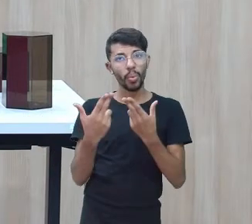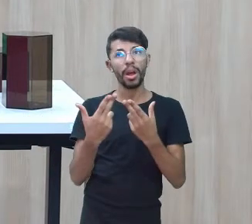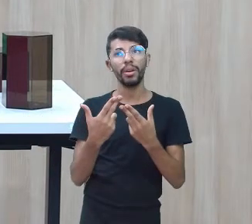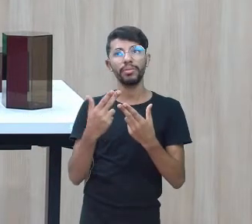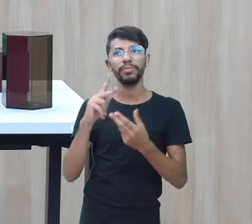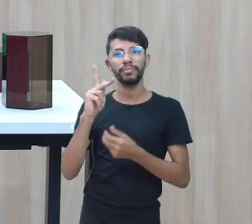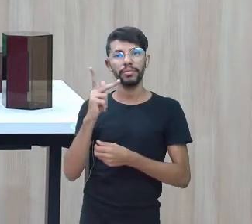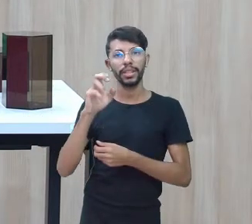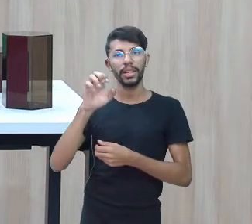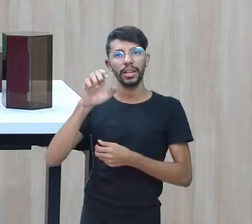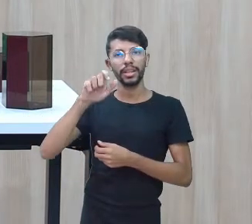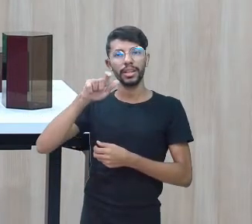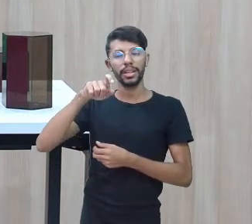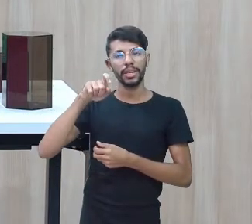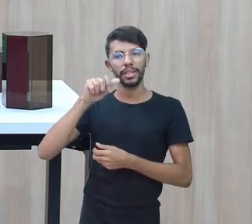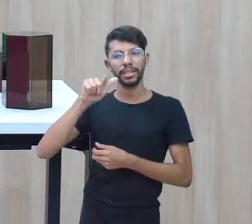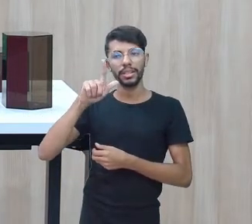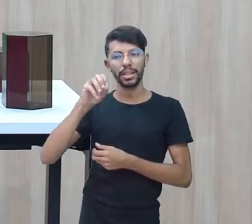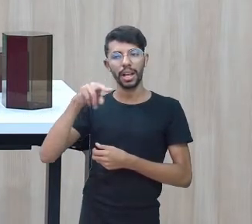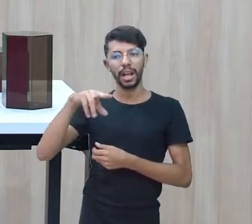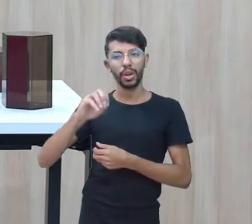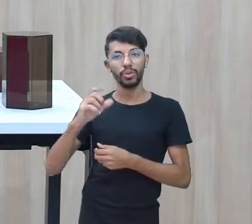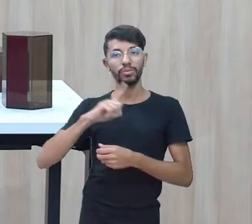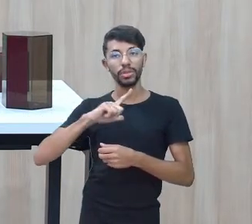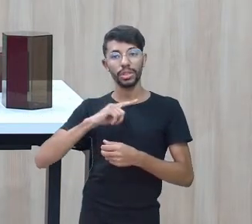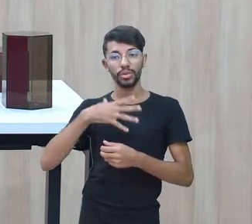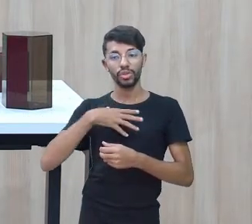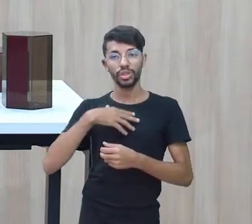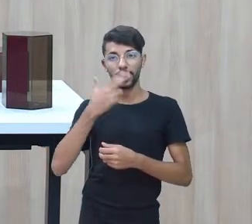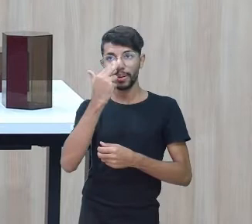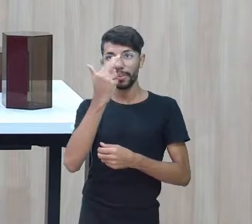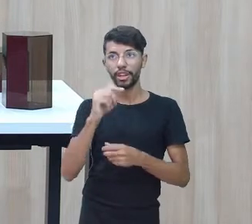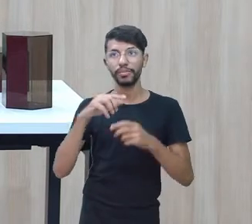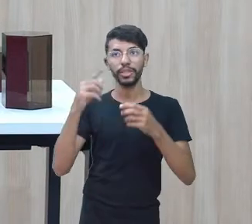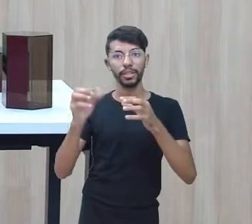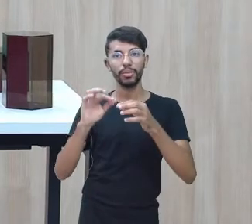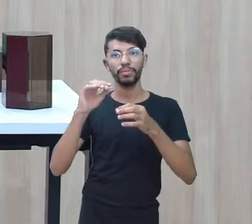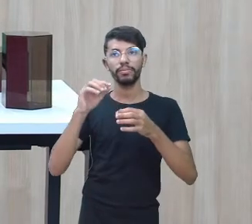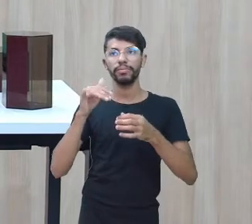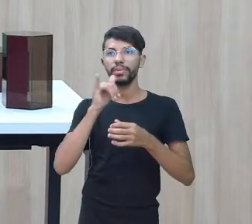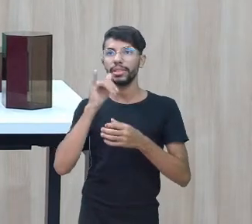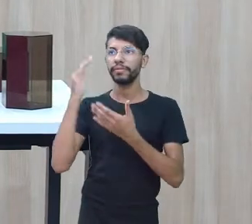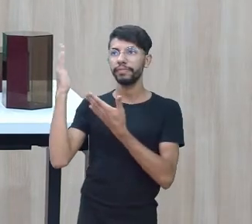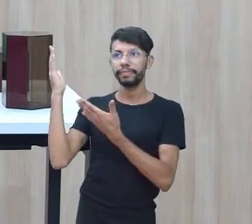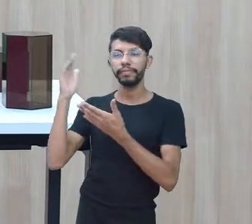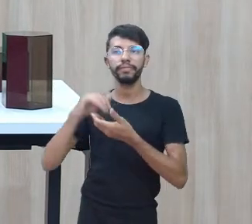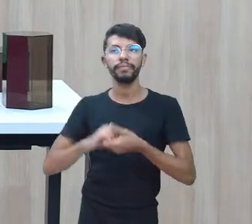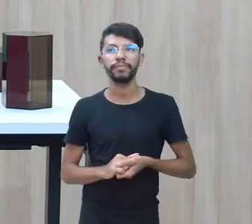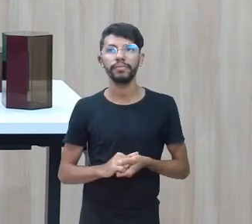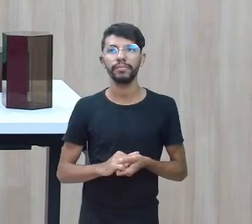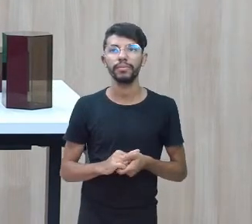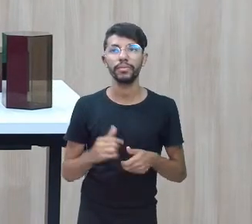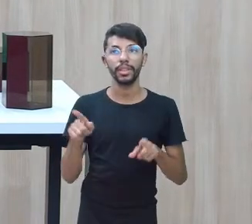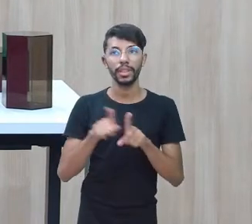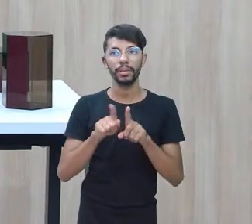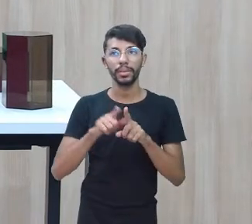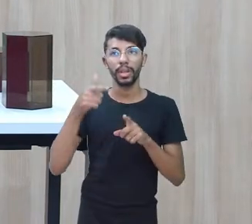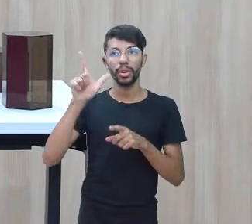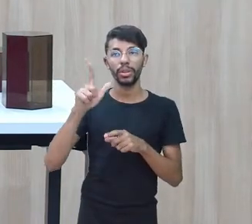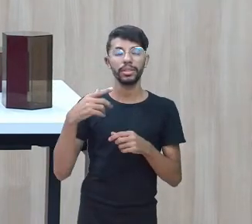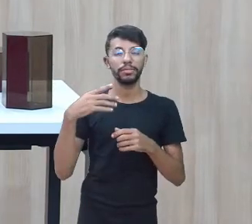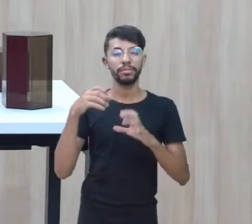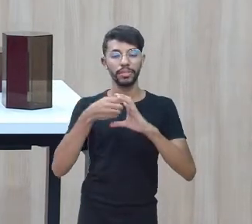dos pontinhos do vértice para poder formar esse prisma, esse sólido, tá bom? Outra característica são as